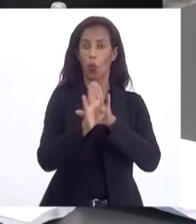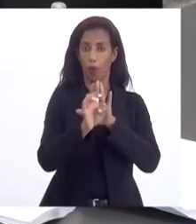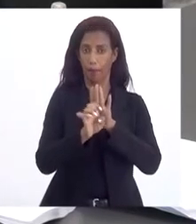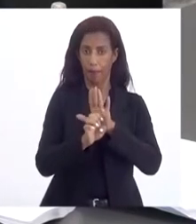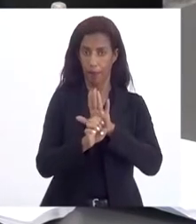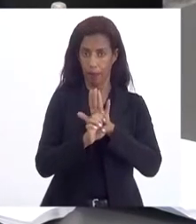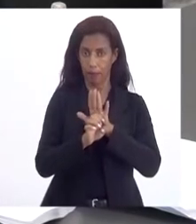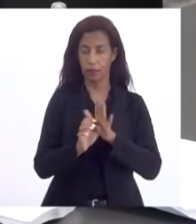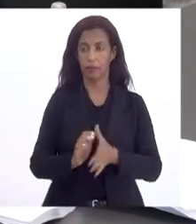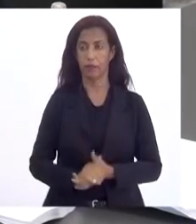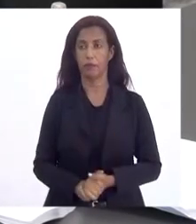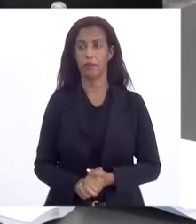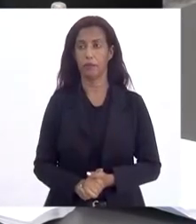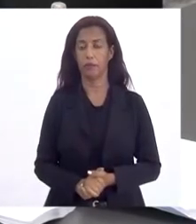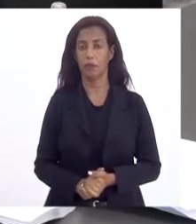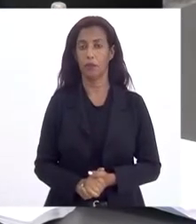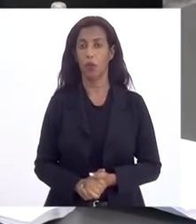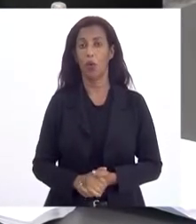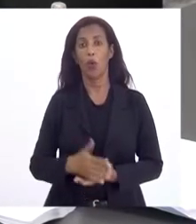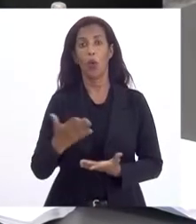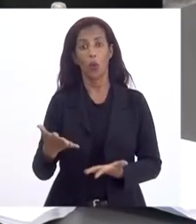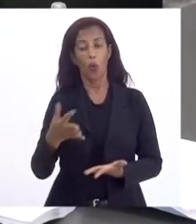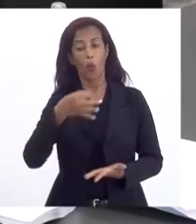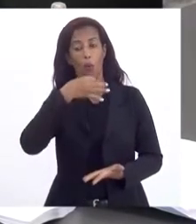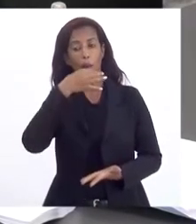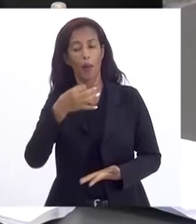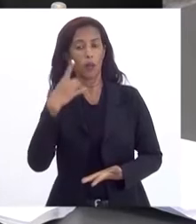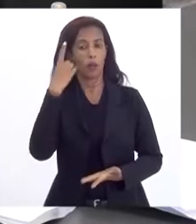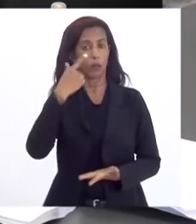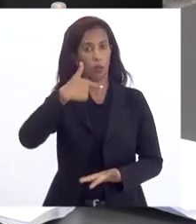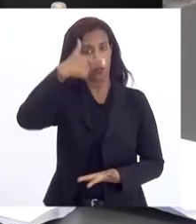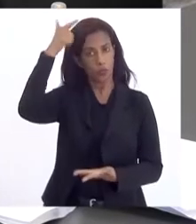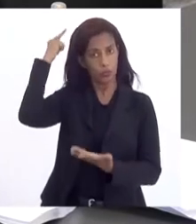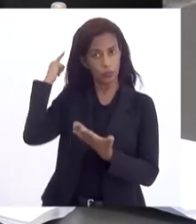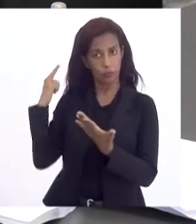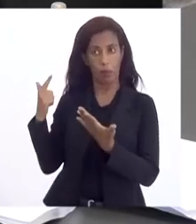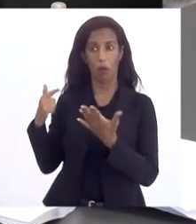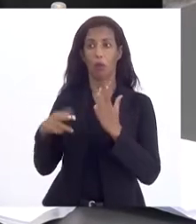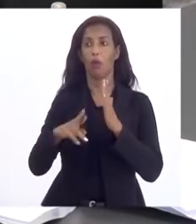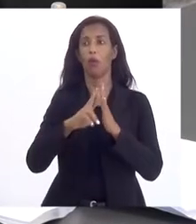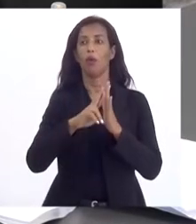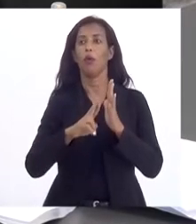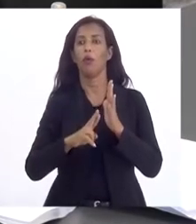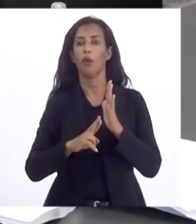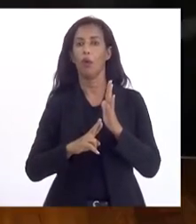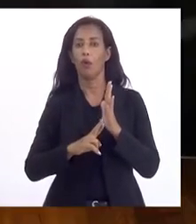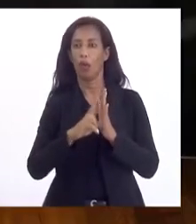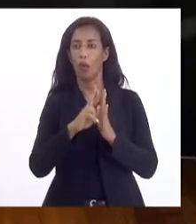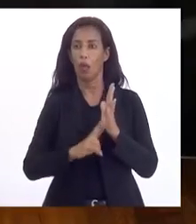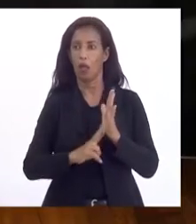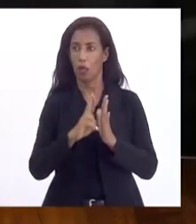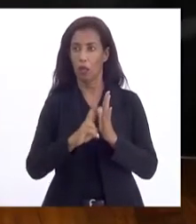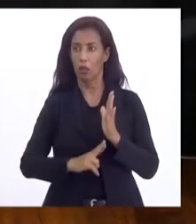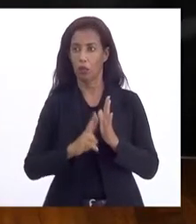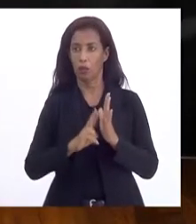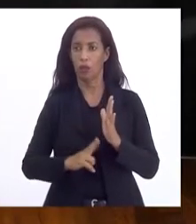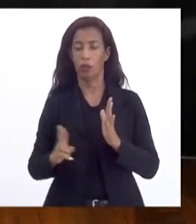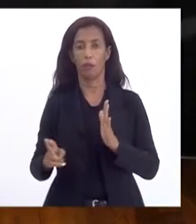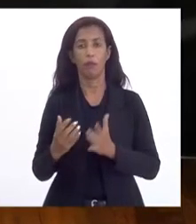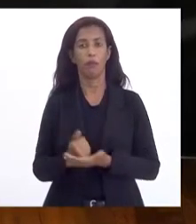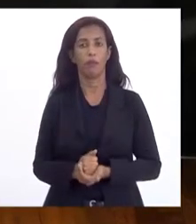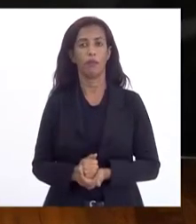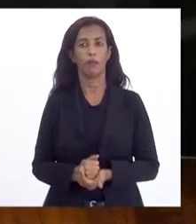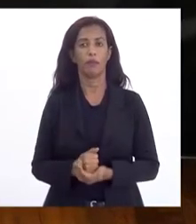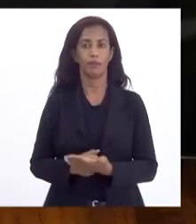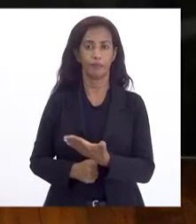emendas. Incluindo com a sugestão 3. Da emenda 3 do deputado Luiz Paulo, o relator passa a ser vencido, deputado